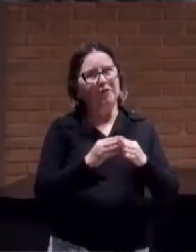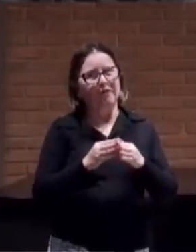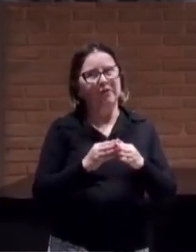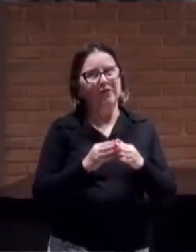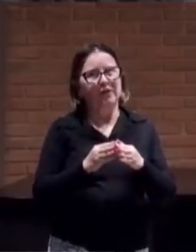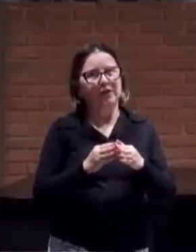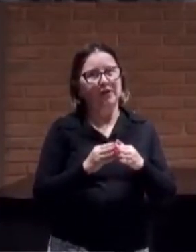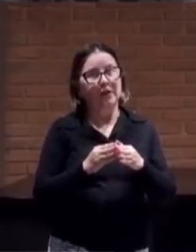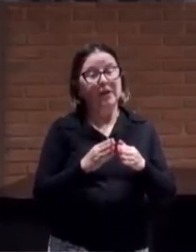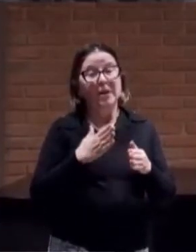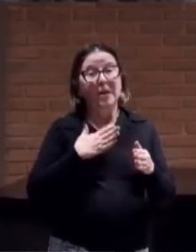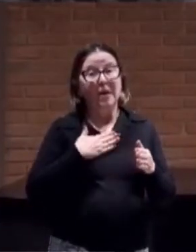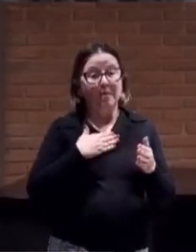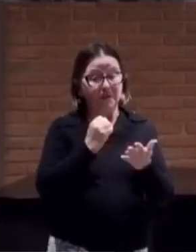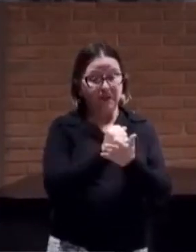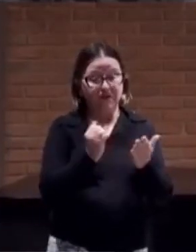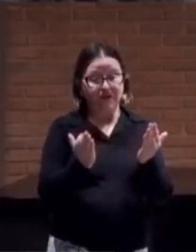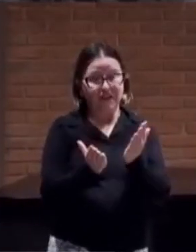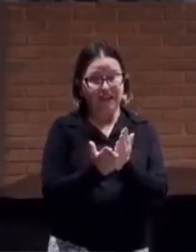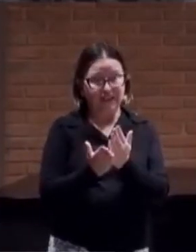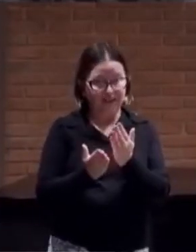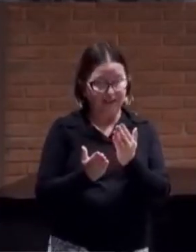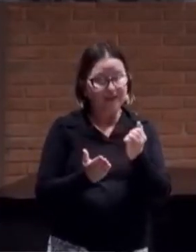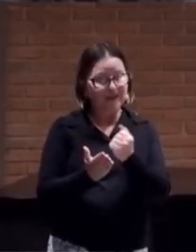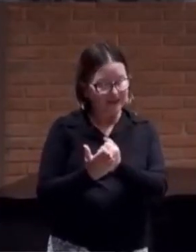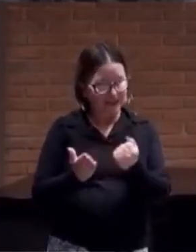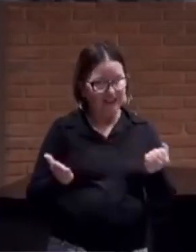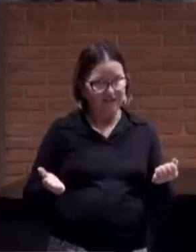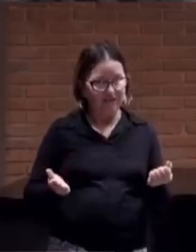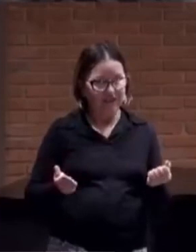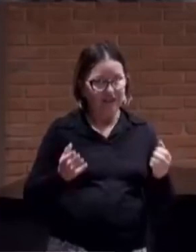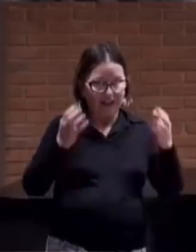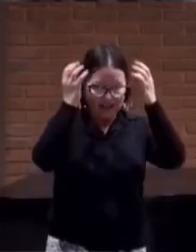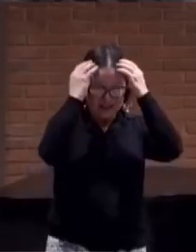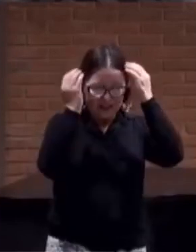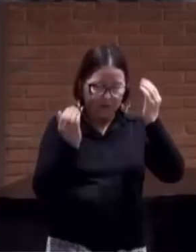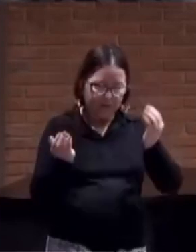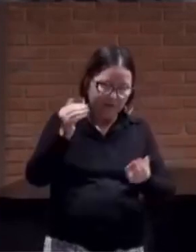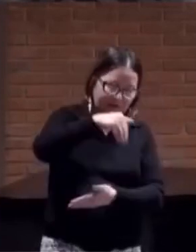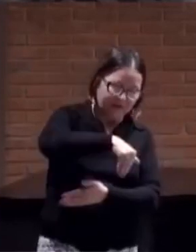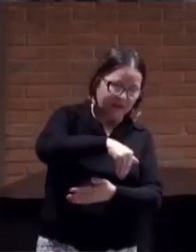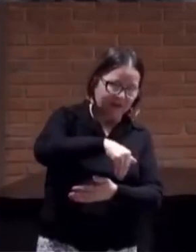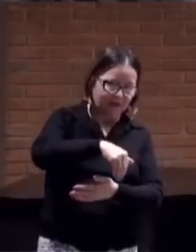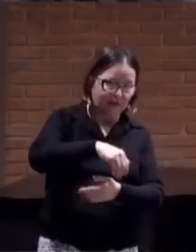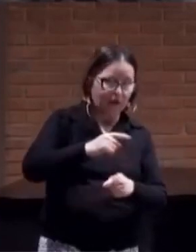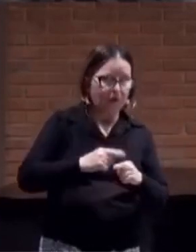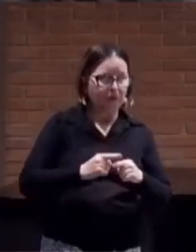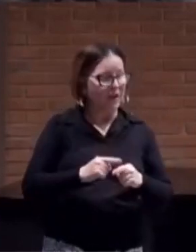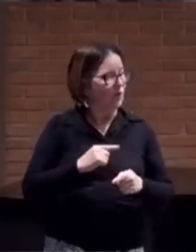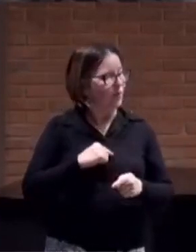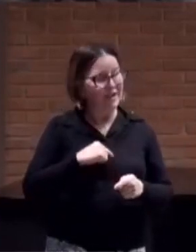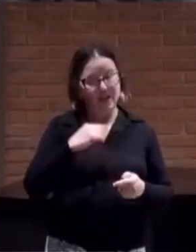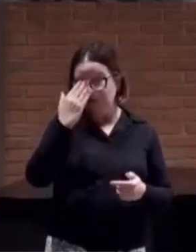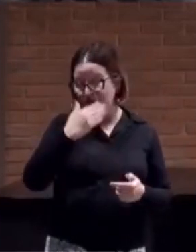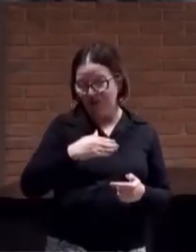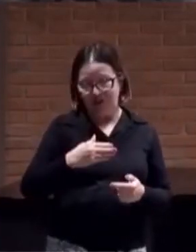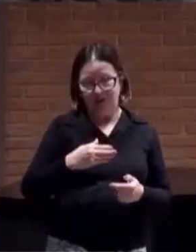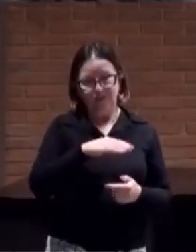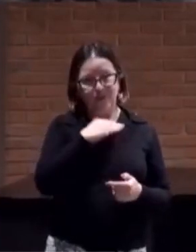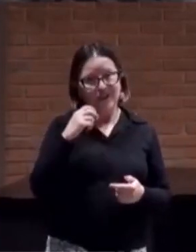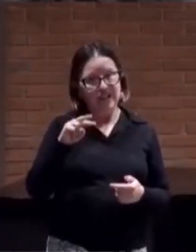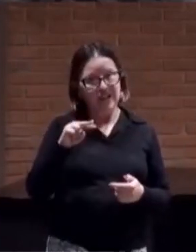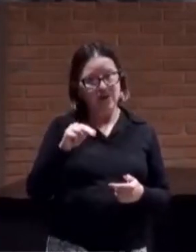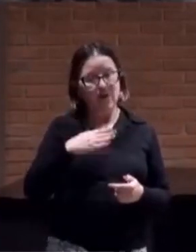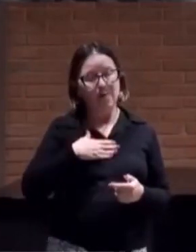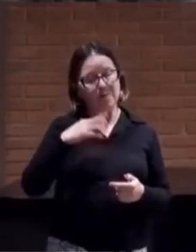digno de morrer como o meu Senhor morreu. Mas todos foram. E o Senhor Jesus estava